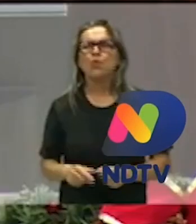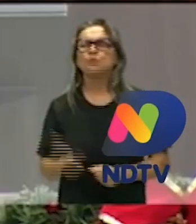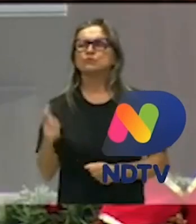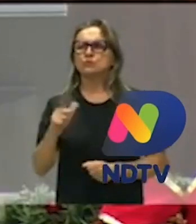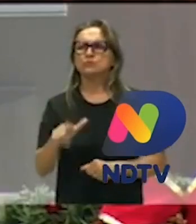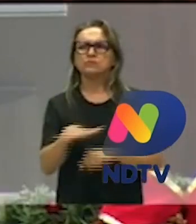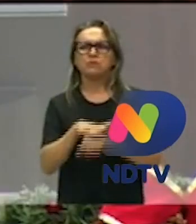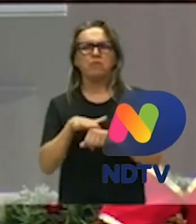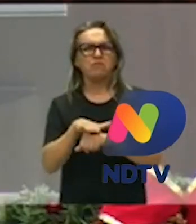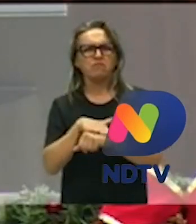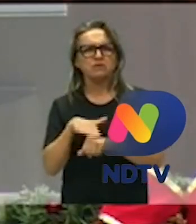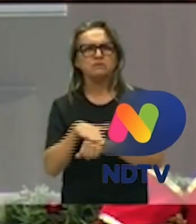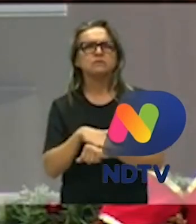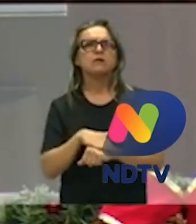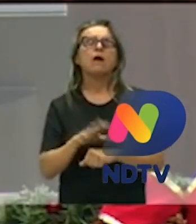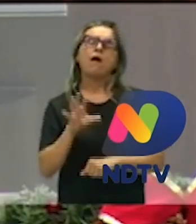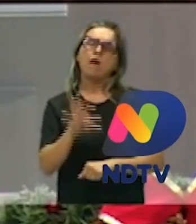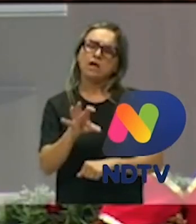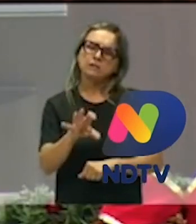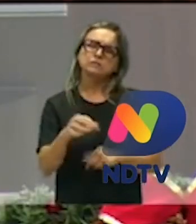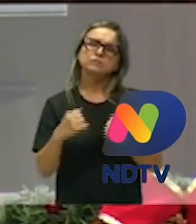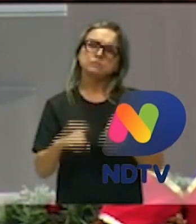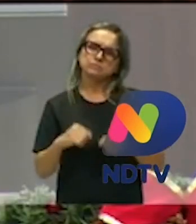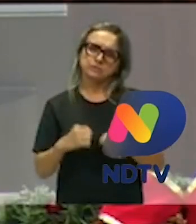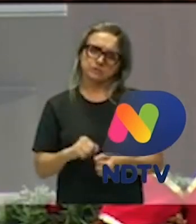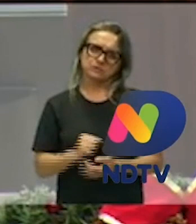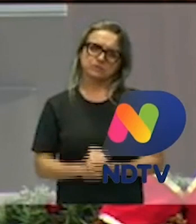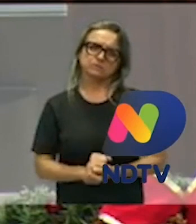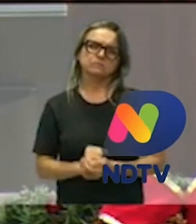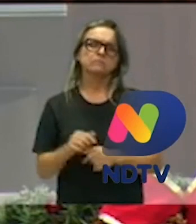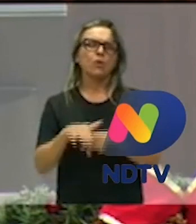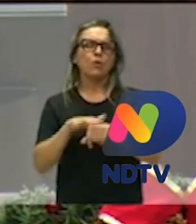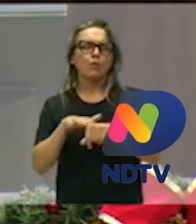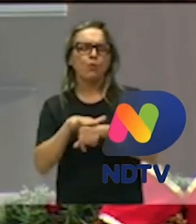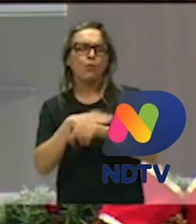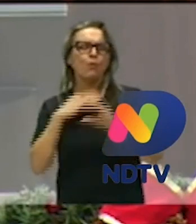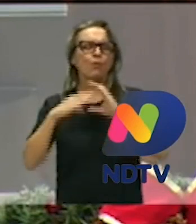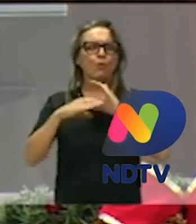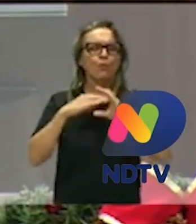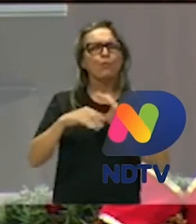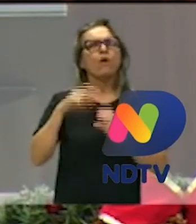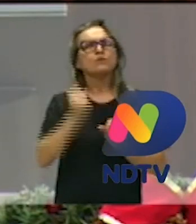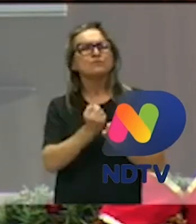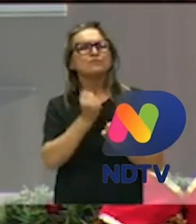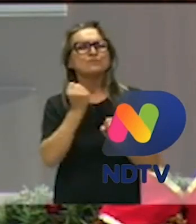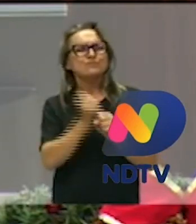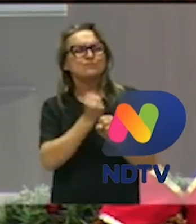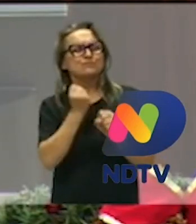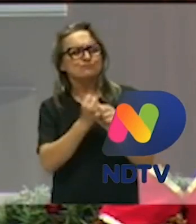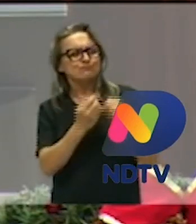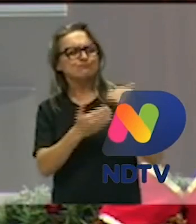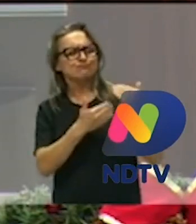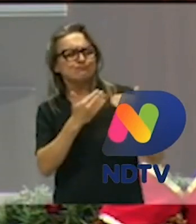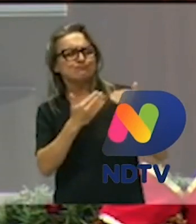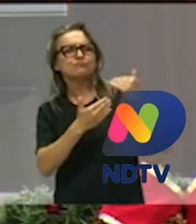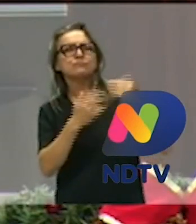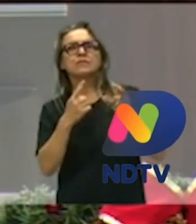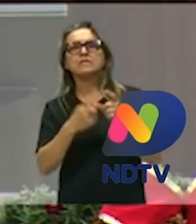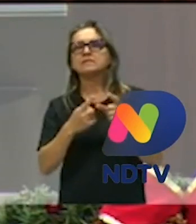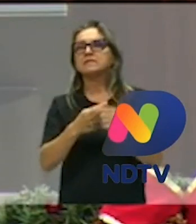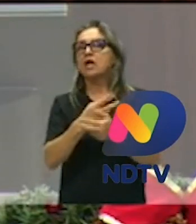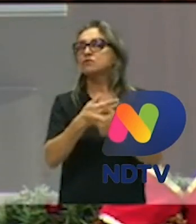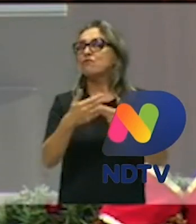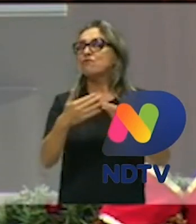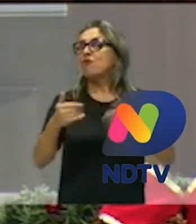que vem e se for aprovado novamente vai ser encaminhado para Sansão do prefeito construirmos a cidade a várias mãos